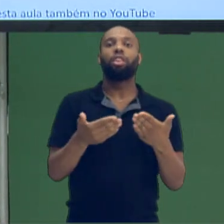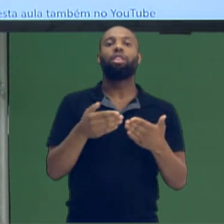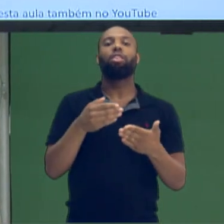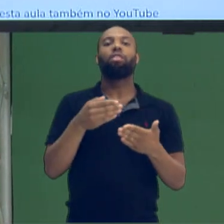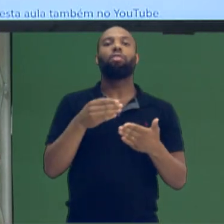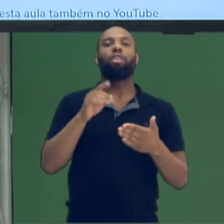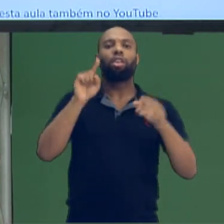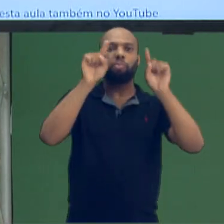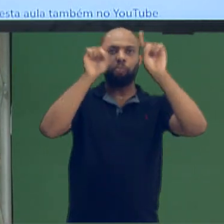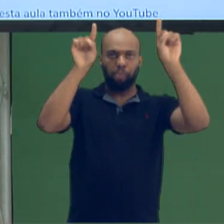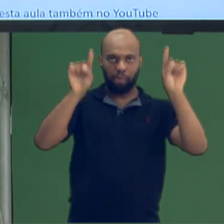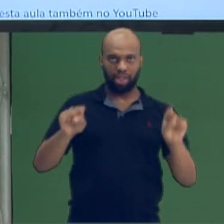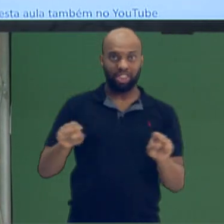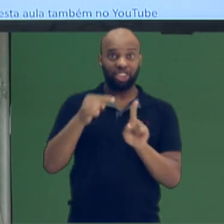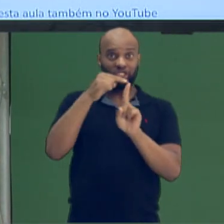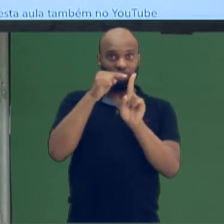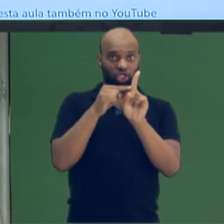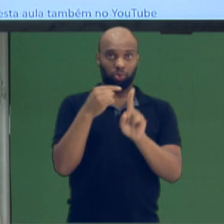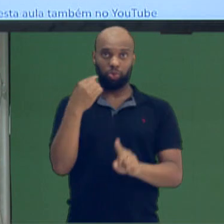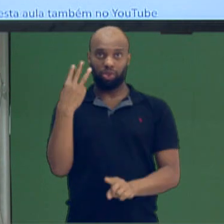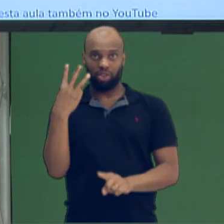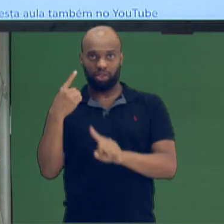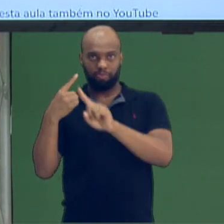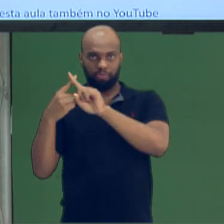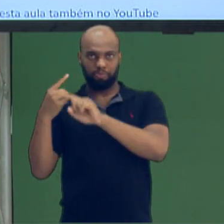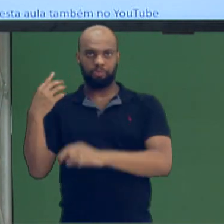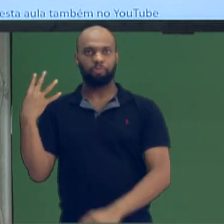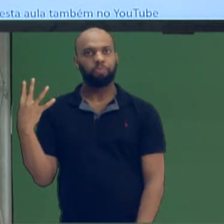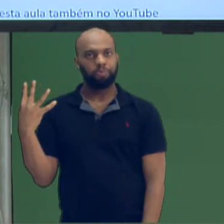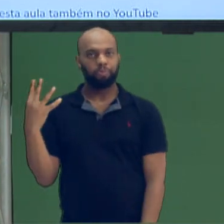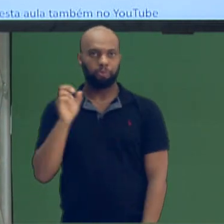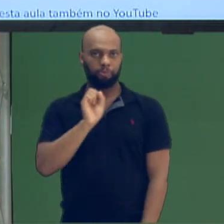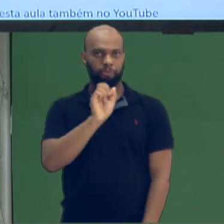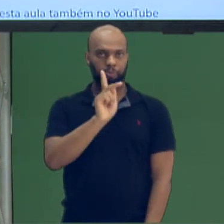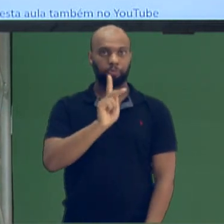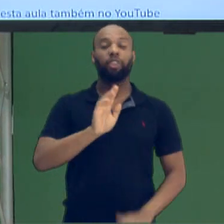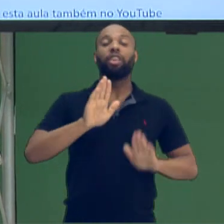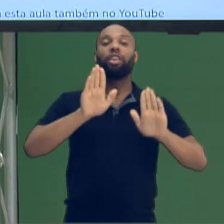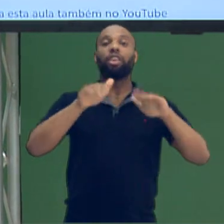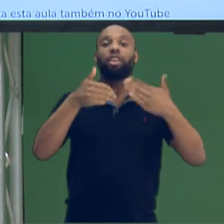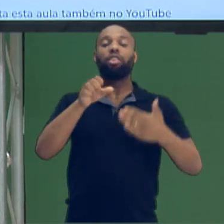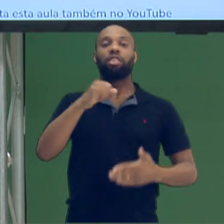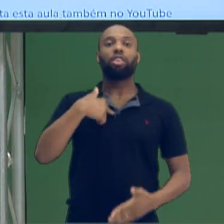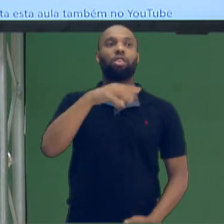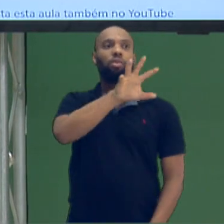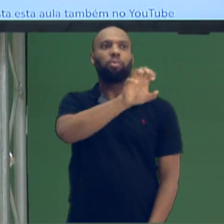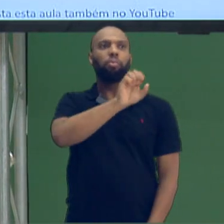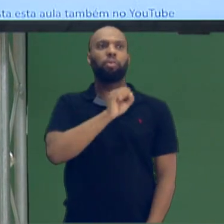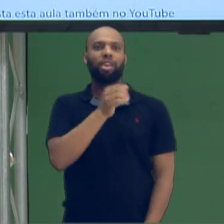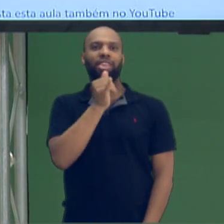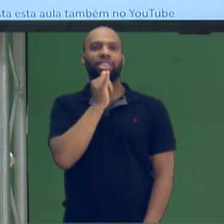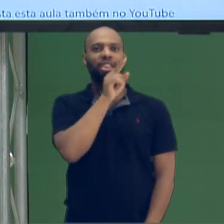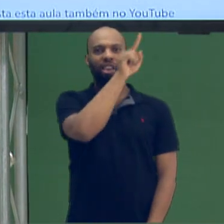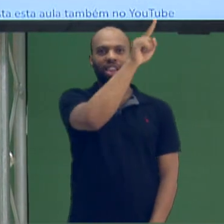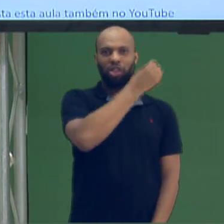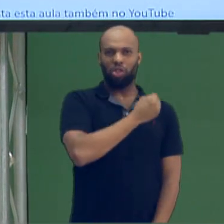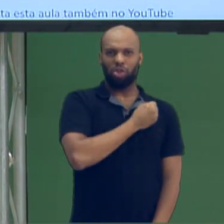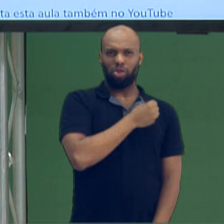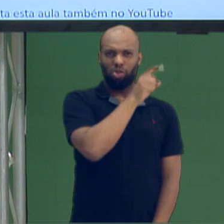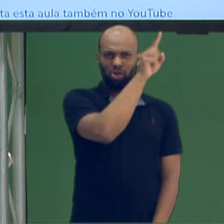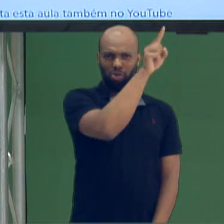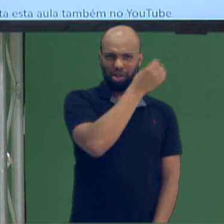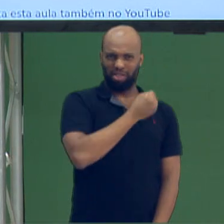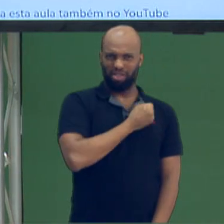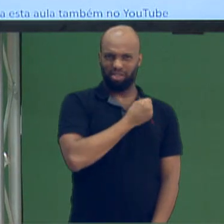uma matriz 3 por 4, certo? Se eu pegar o termo 3, como que a gente faz a